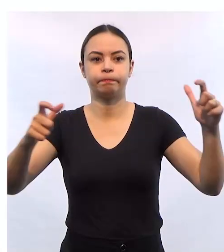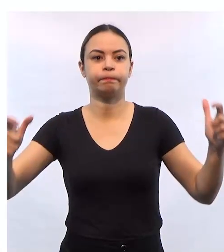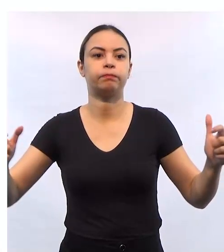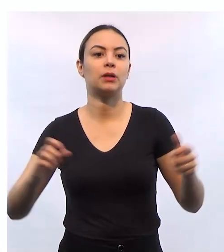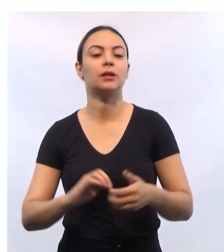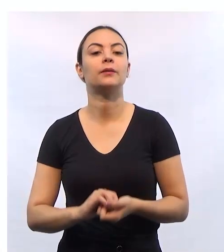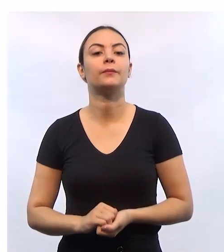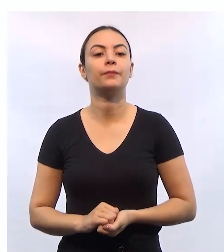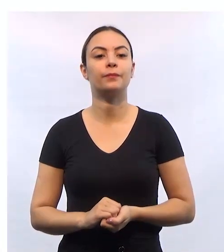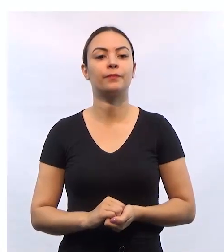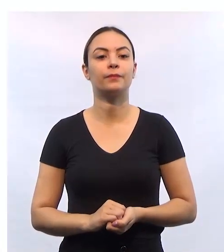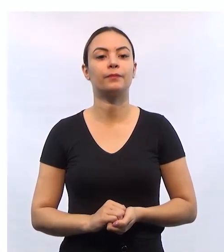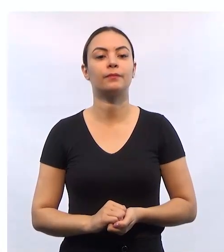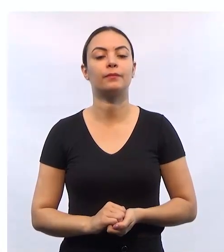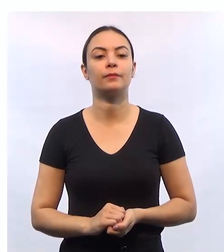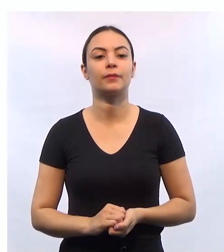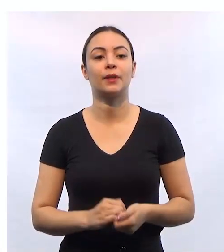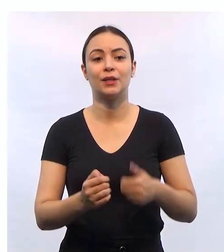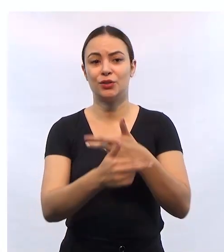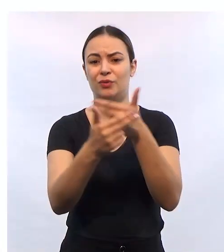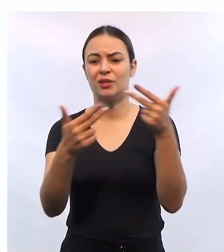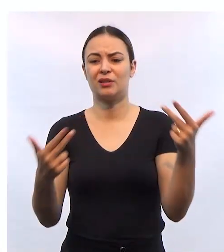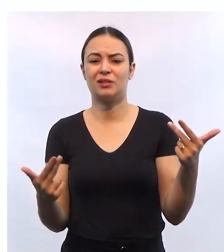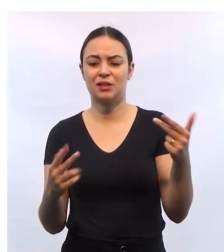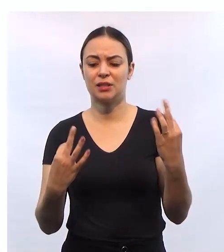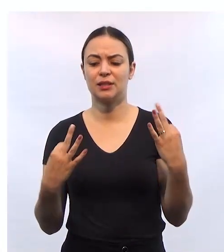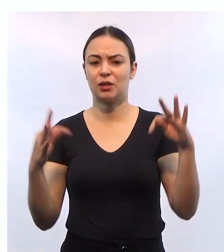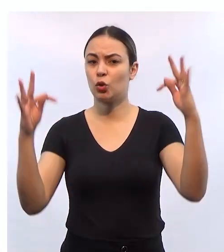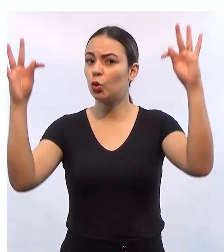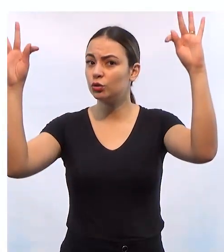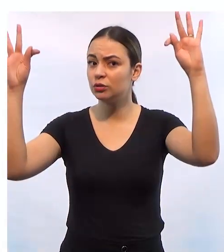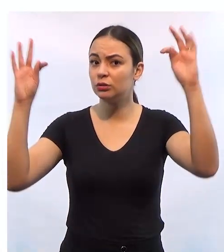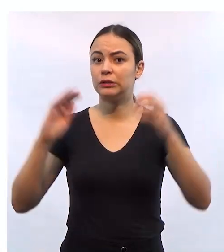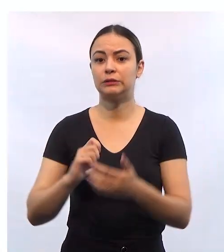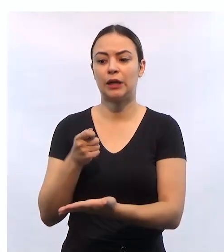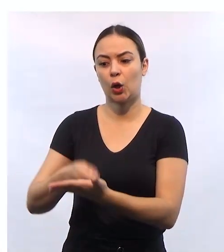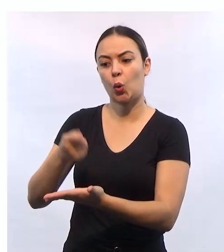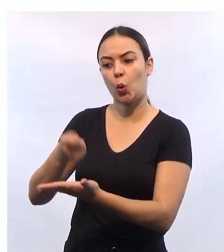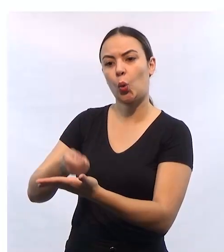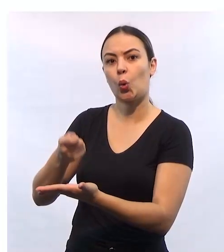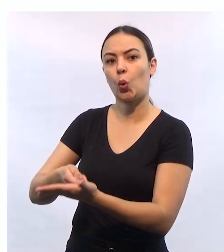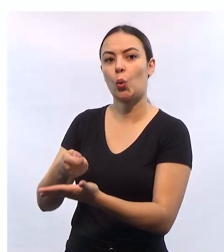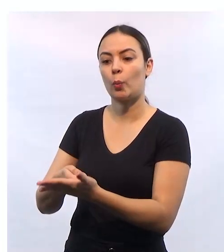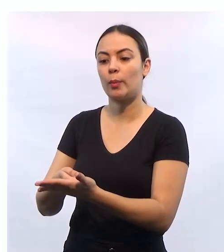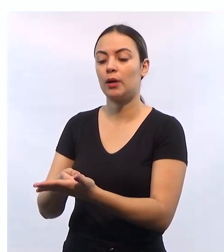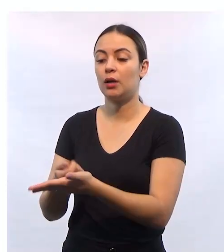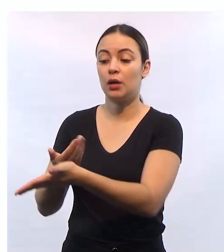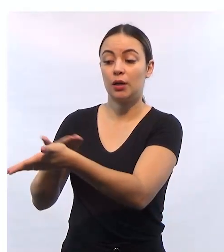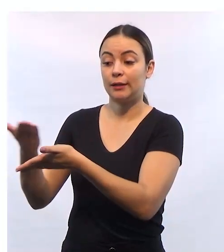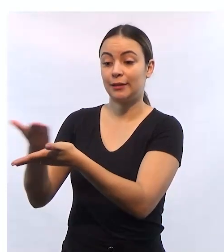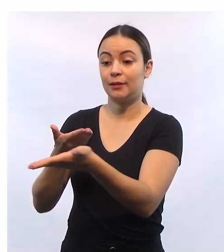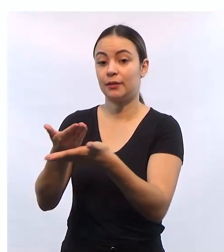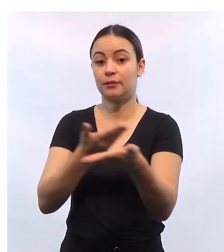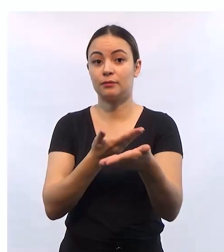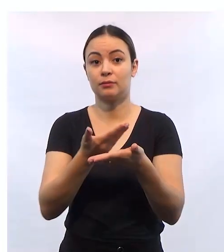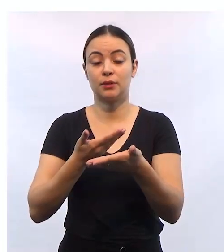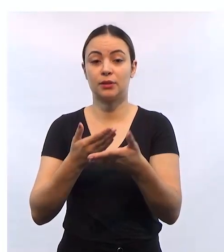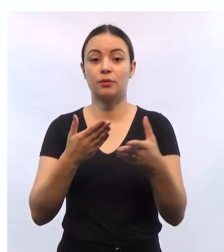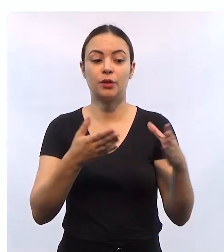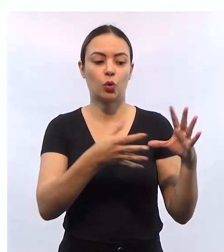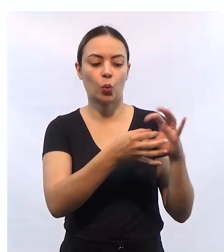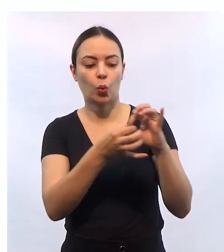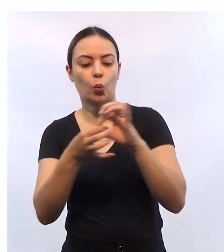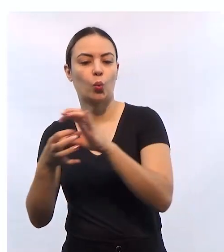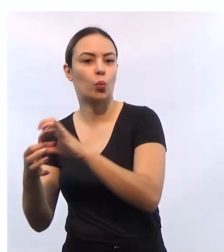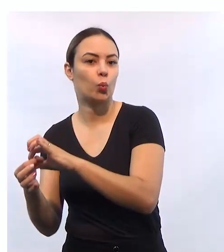organizações, diversificação e complexidade da tecnologia, exigindo, olha só aqui, ó, integração entre